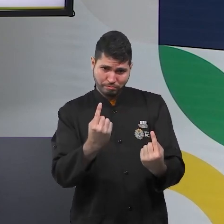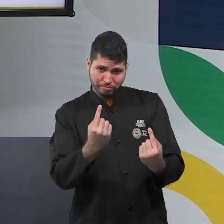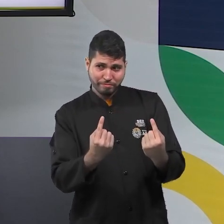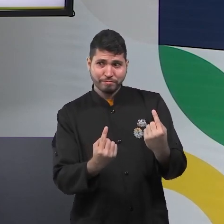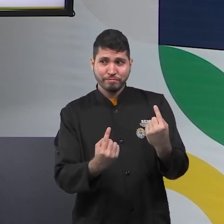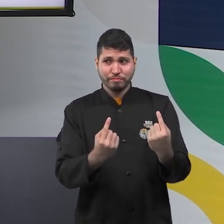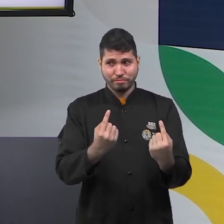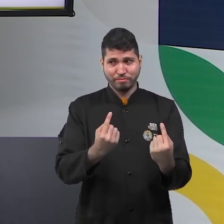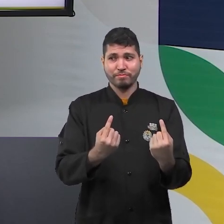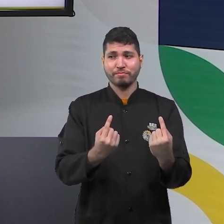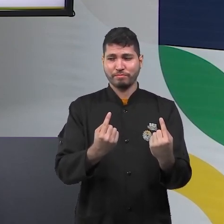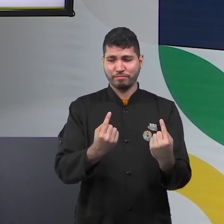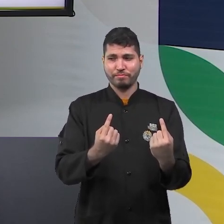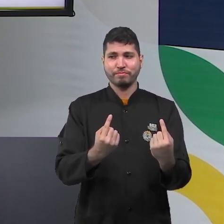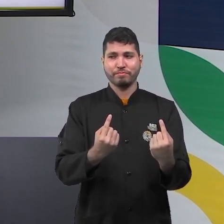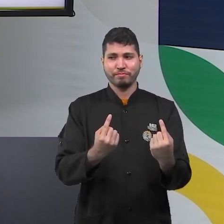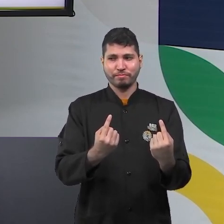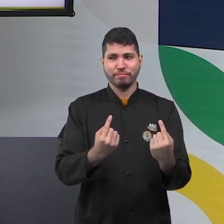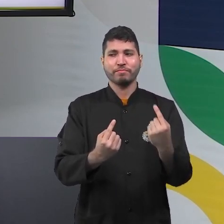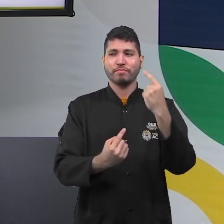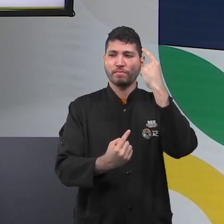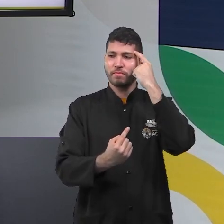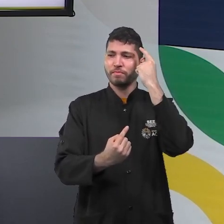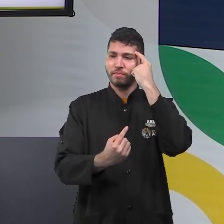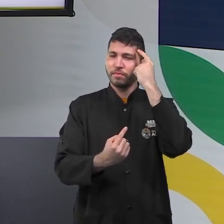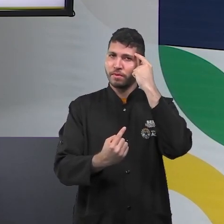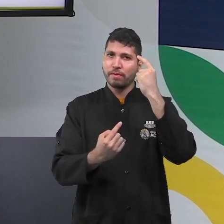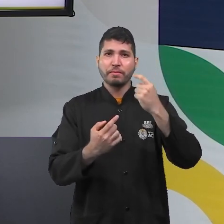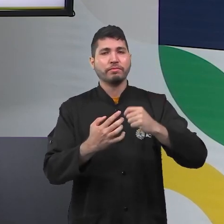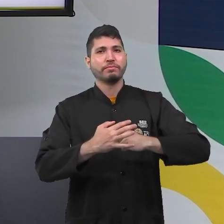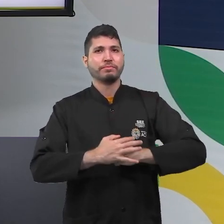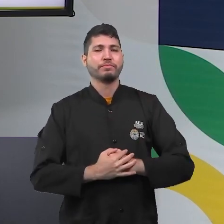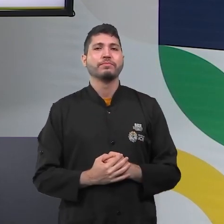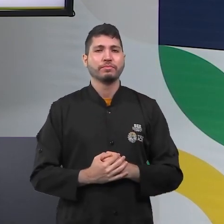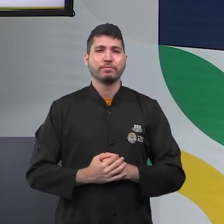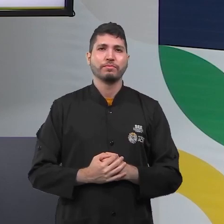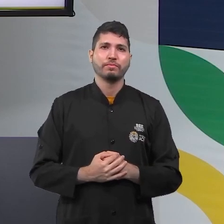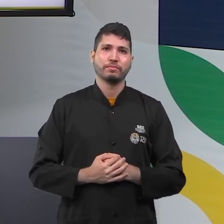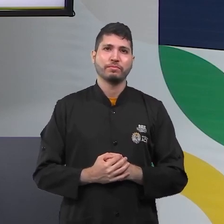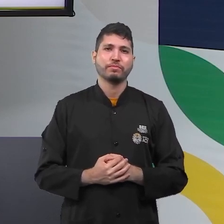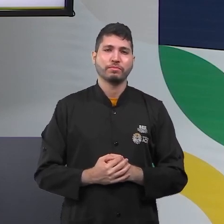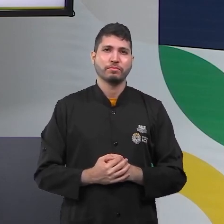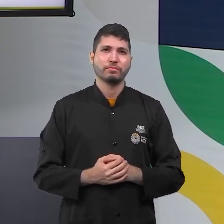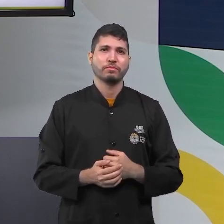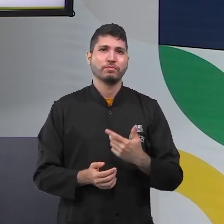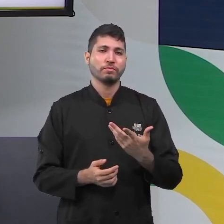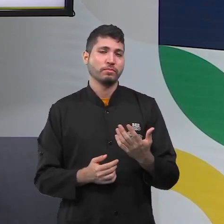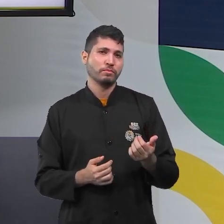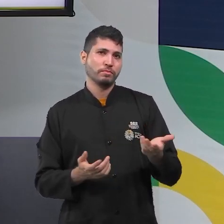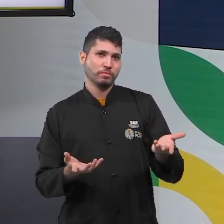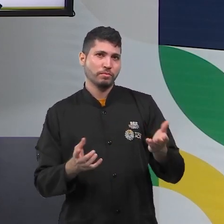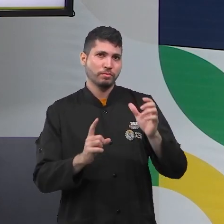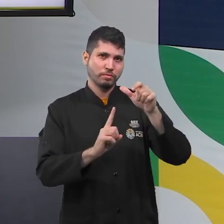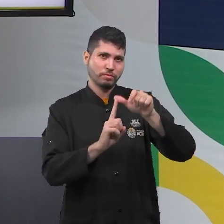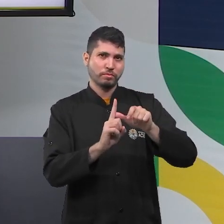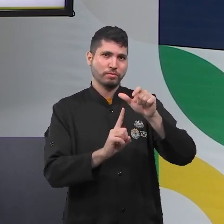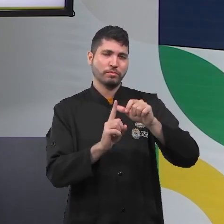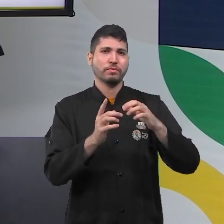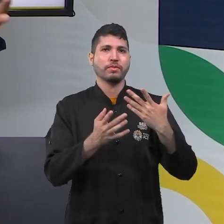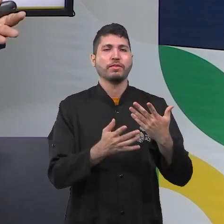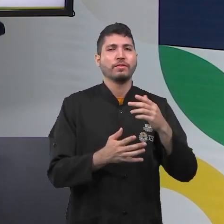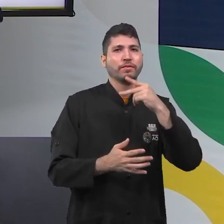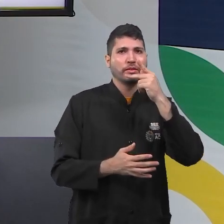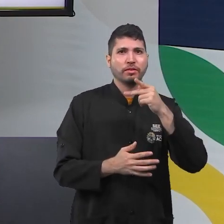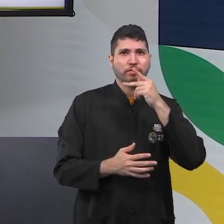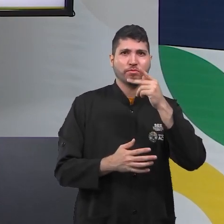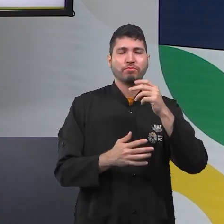repercussão. Onde uma defende um ponto de vista da mulher mais tradicional, aquela que está mais associada